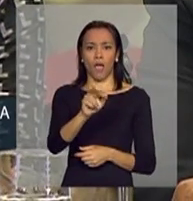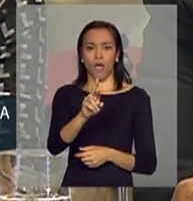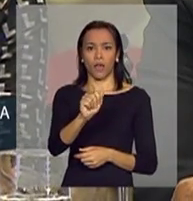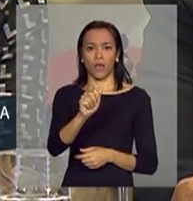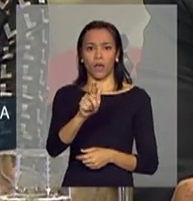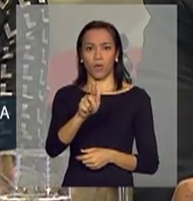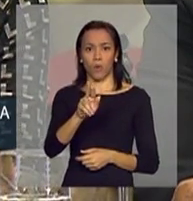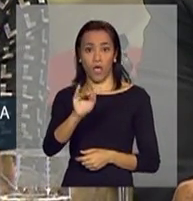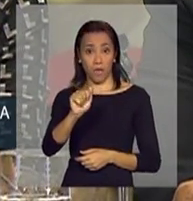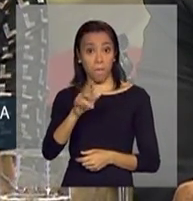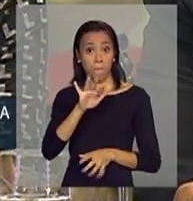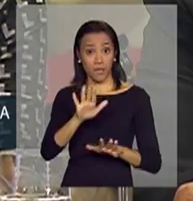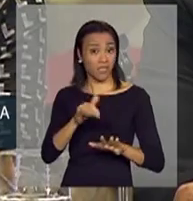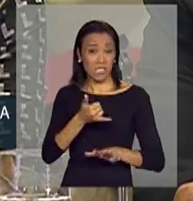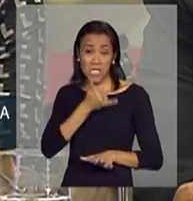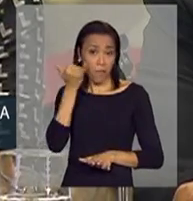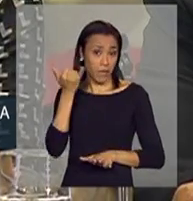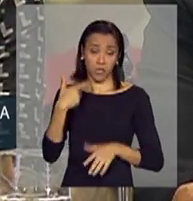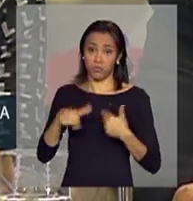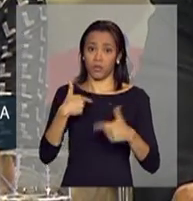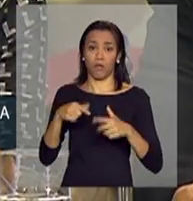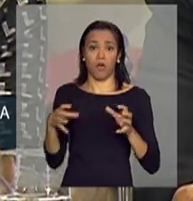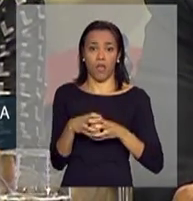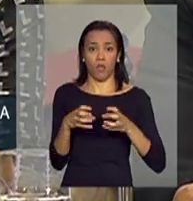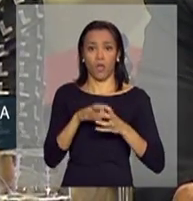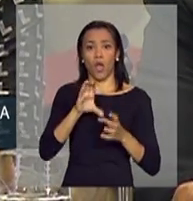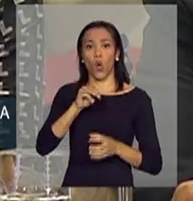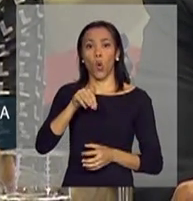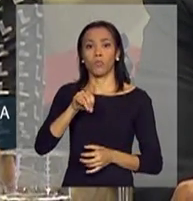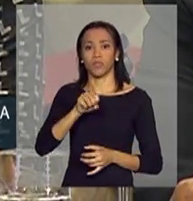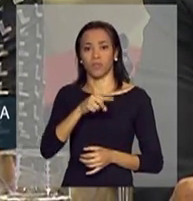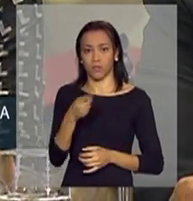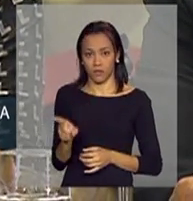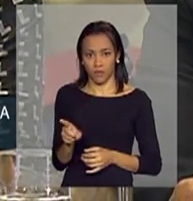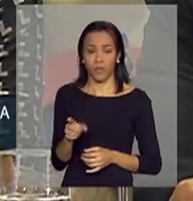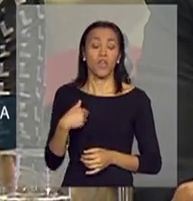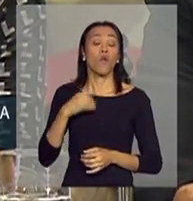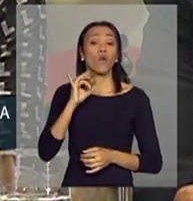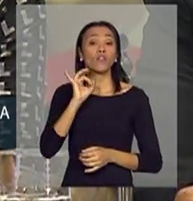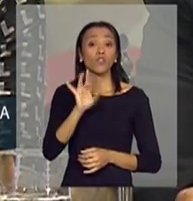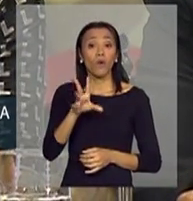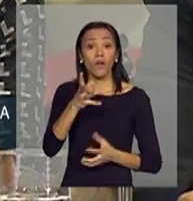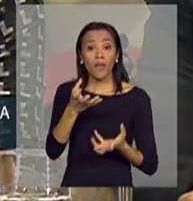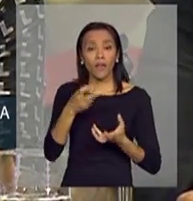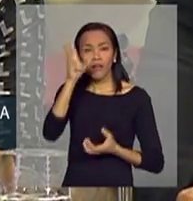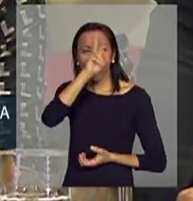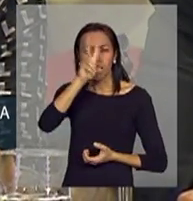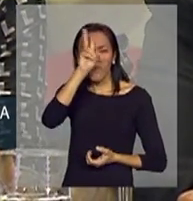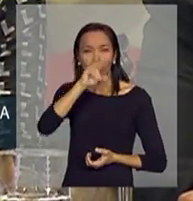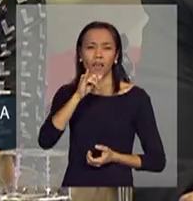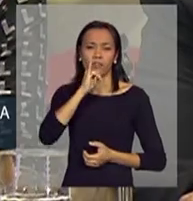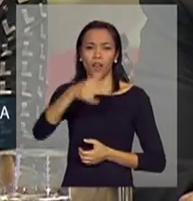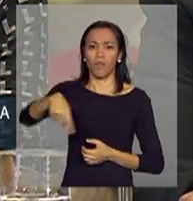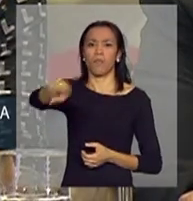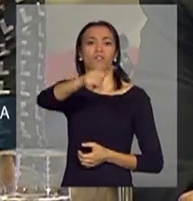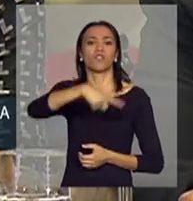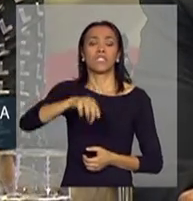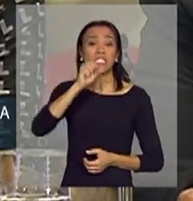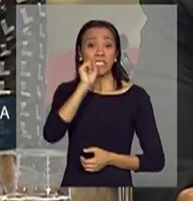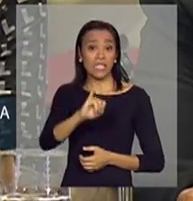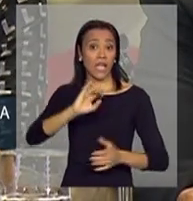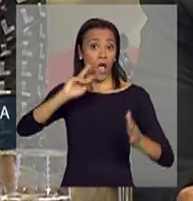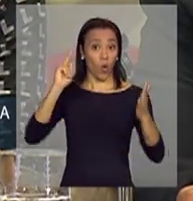Verdade. Agora, eu queria alertar ou lembrar que, se